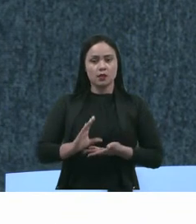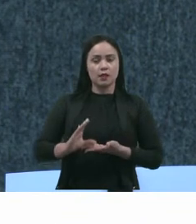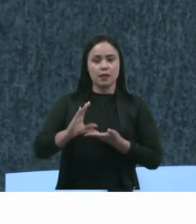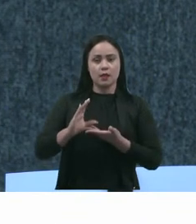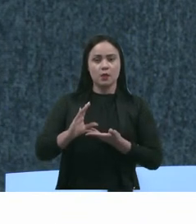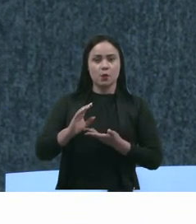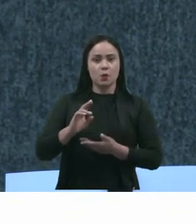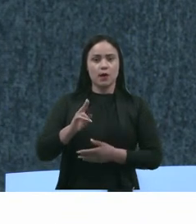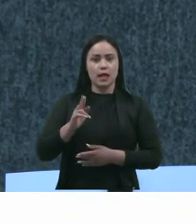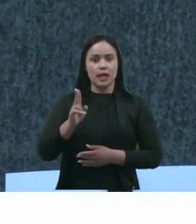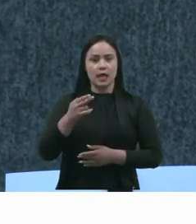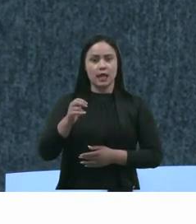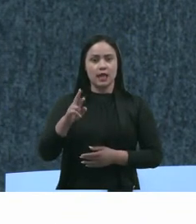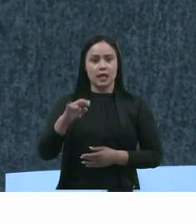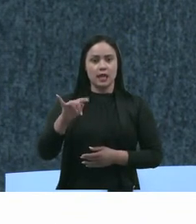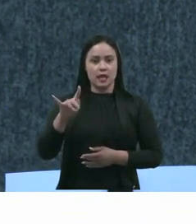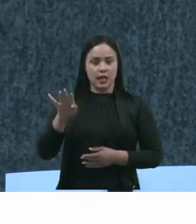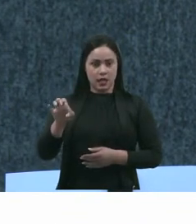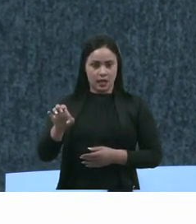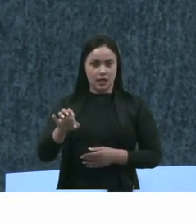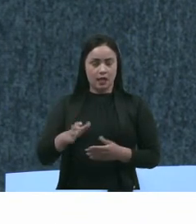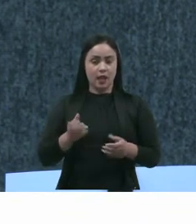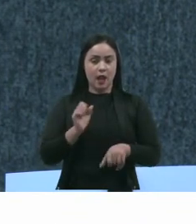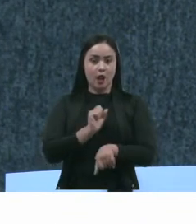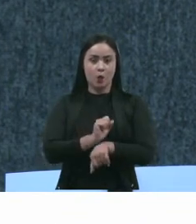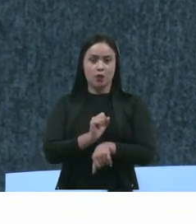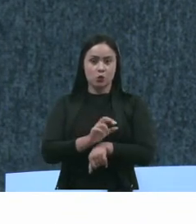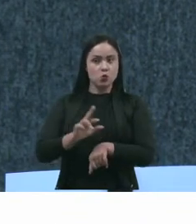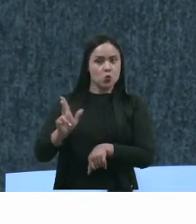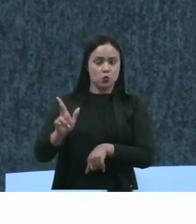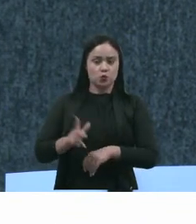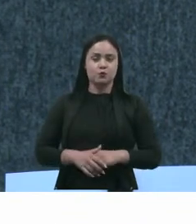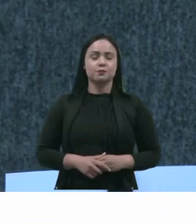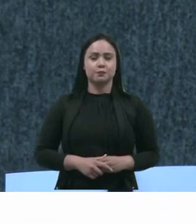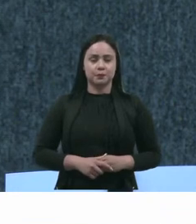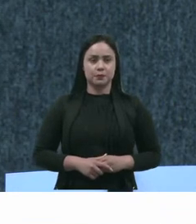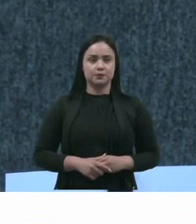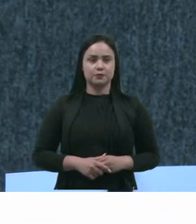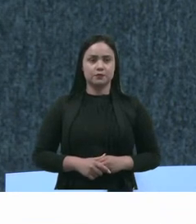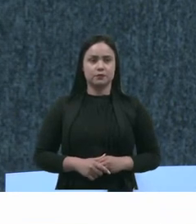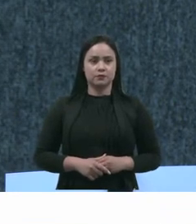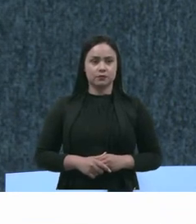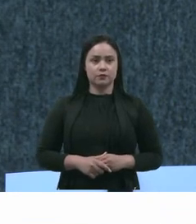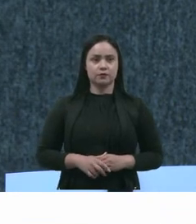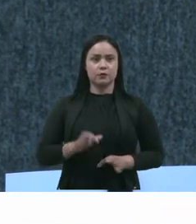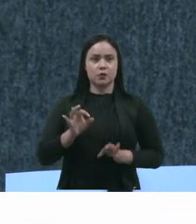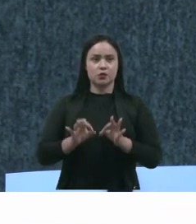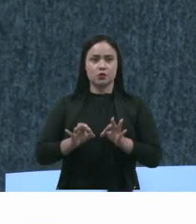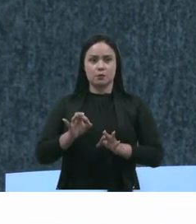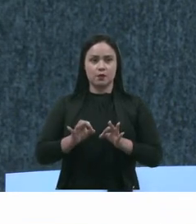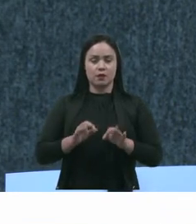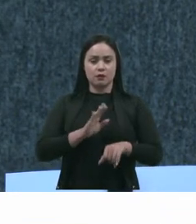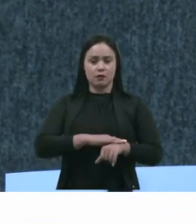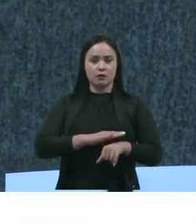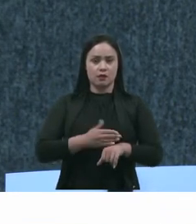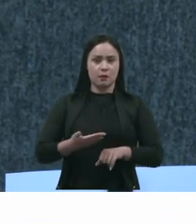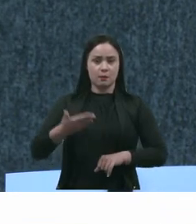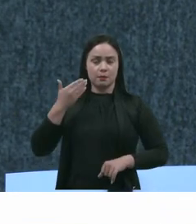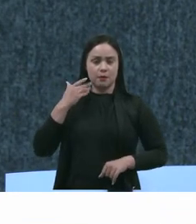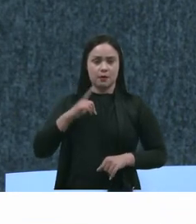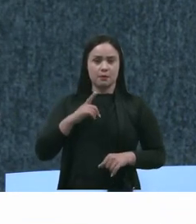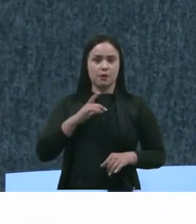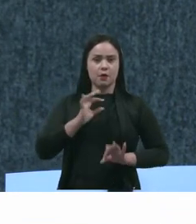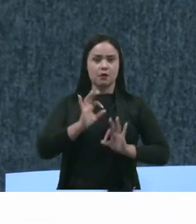conselheiro Henrique Ávila. Aguardam os demais. O julgamento, à época, foi presidido